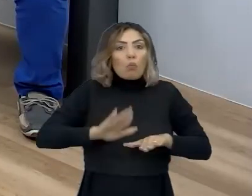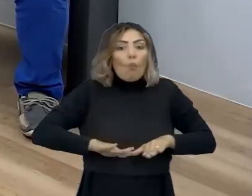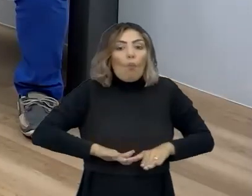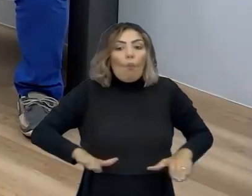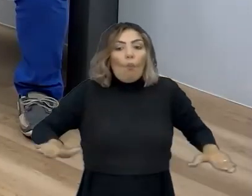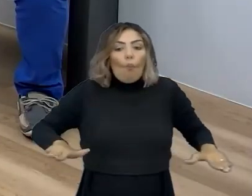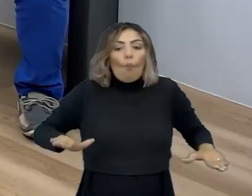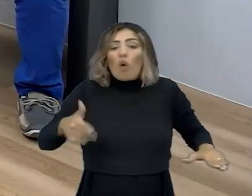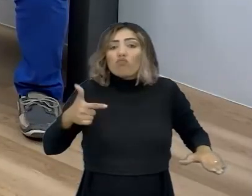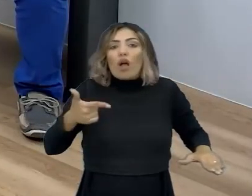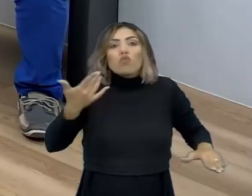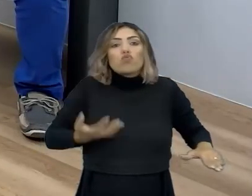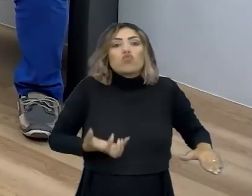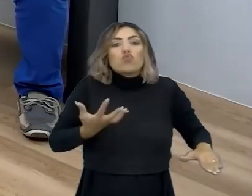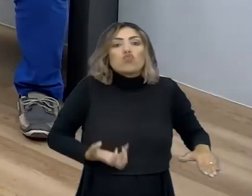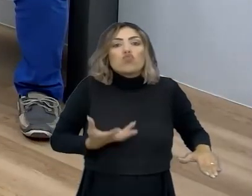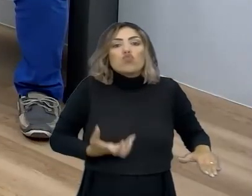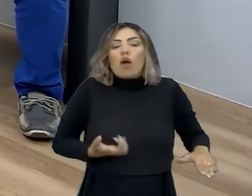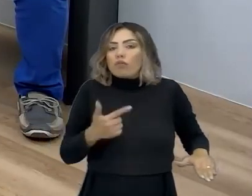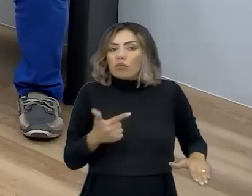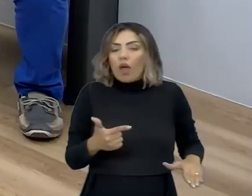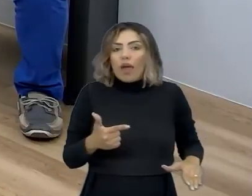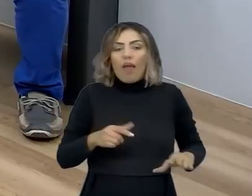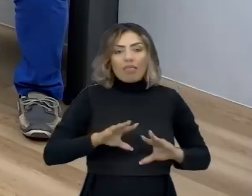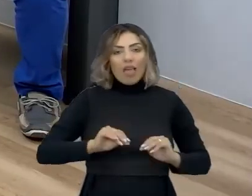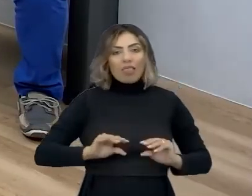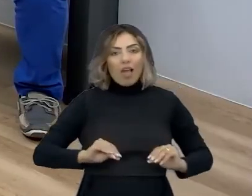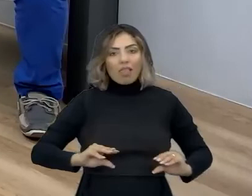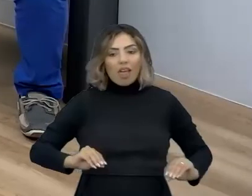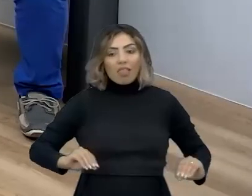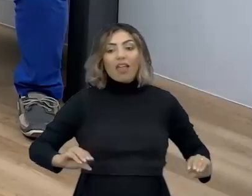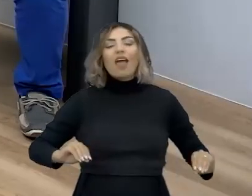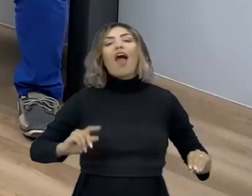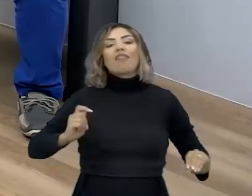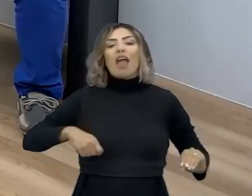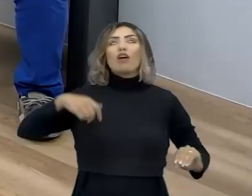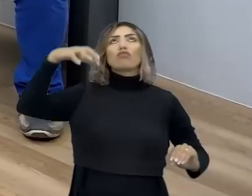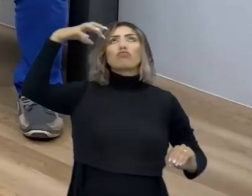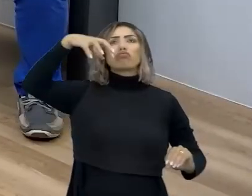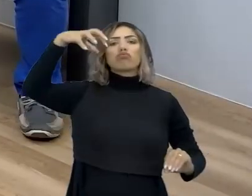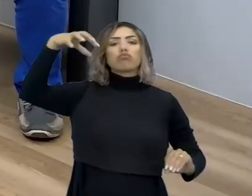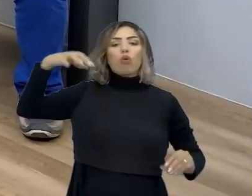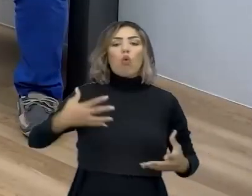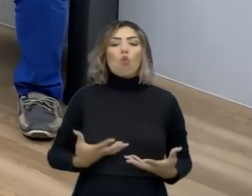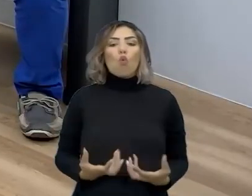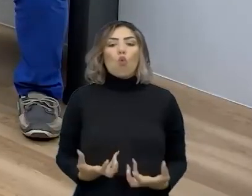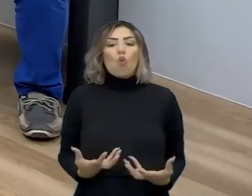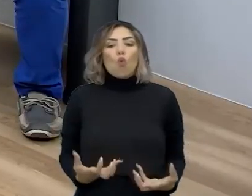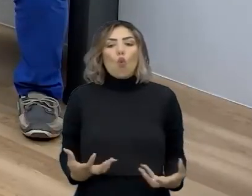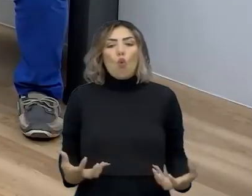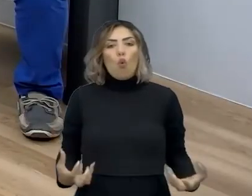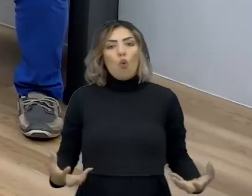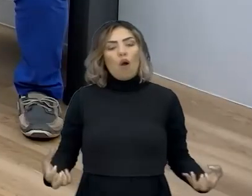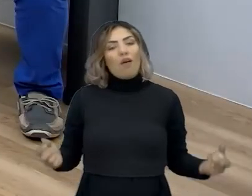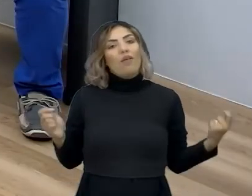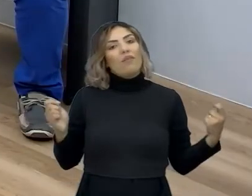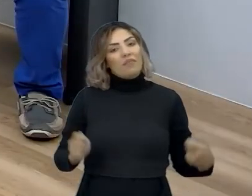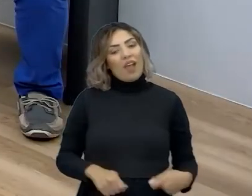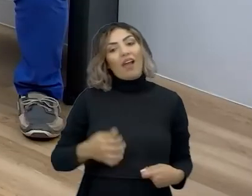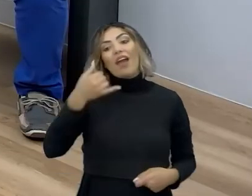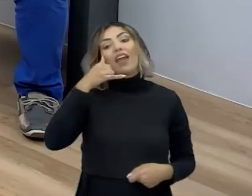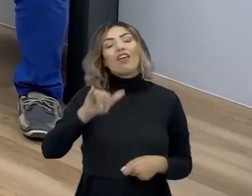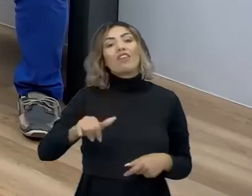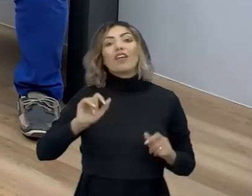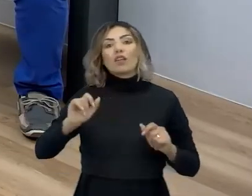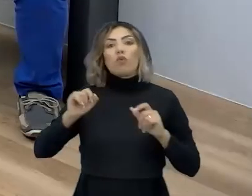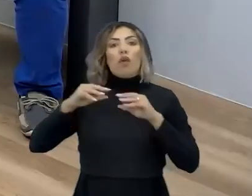águas de chuva. Exato, porque ela escorre. Porque, assim, quando eu vi Antares lá, eu falei, ele vai falar de deslizamento de terra.